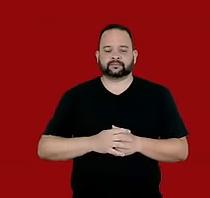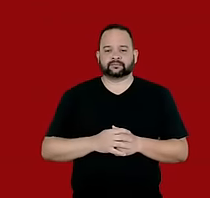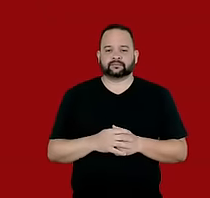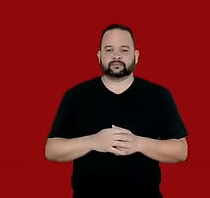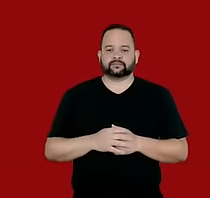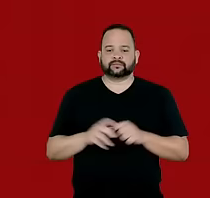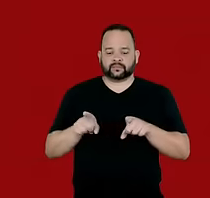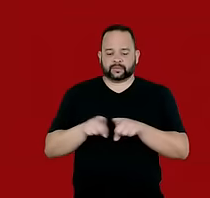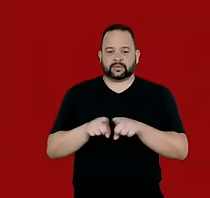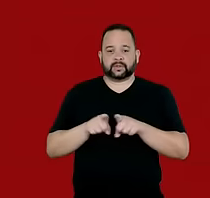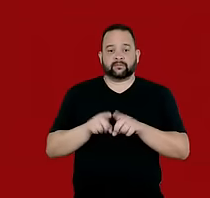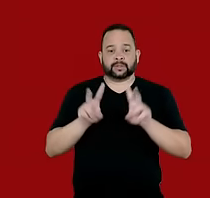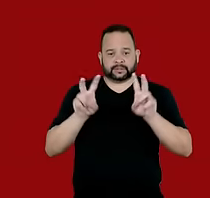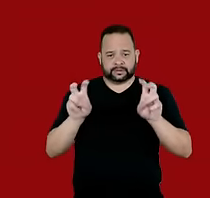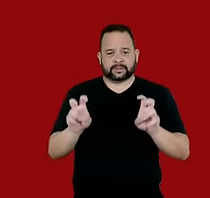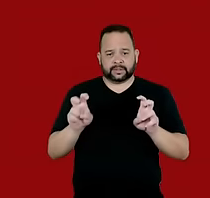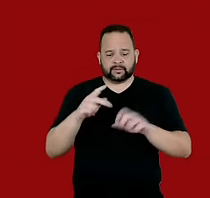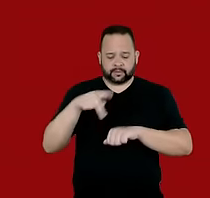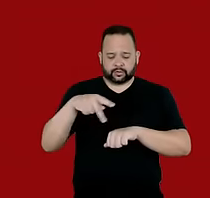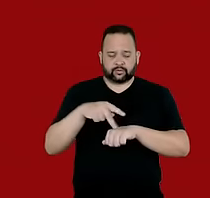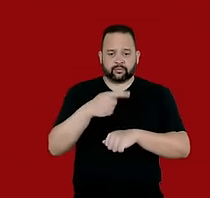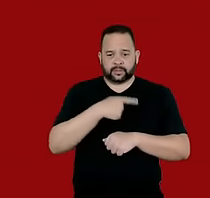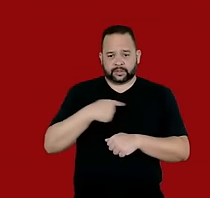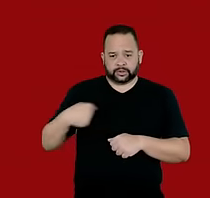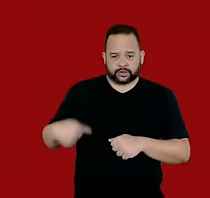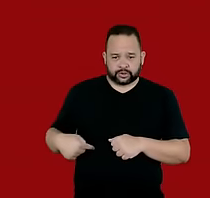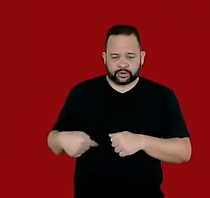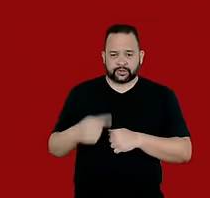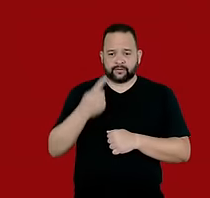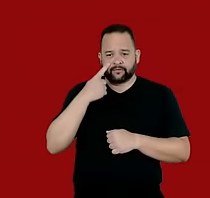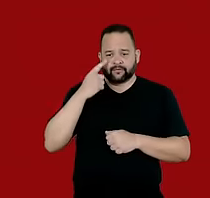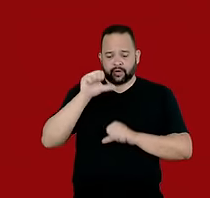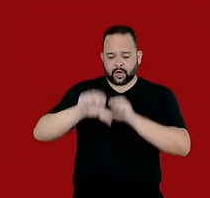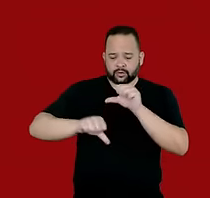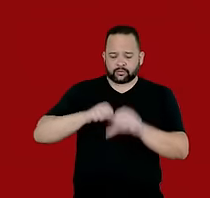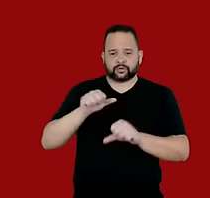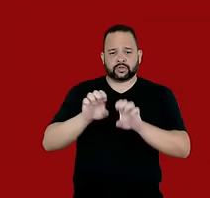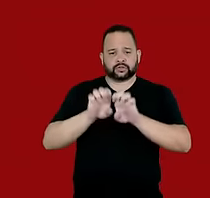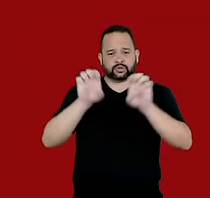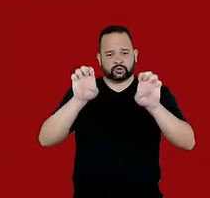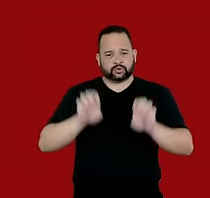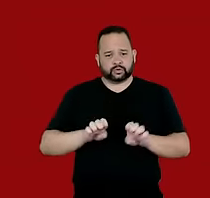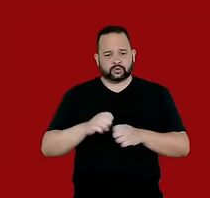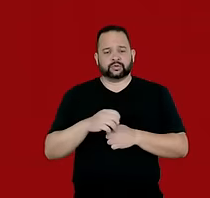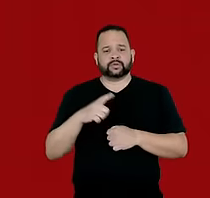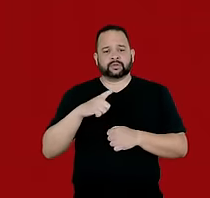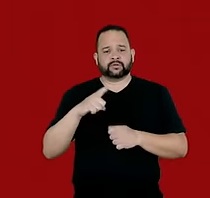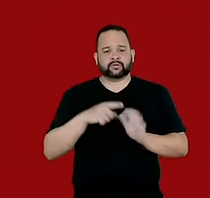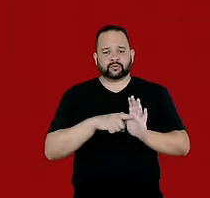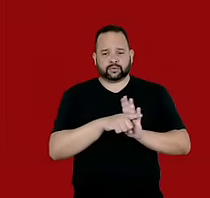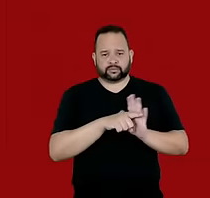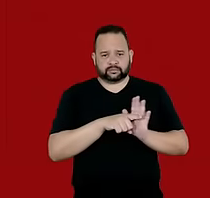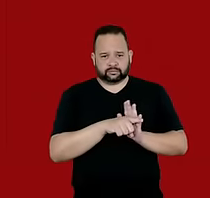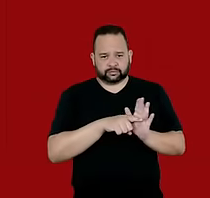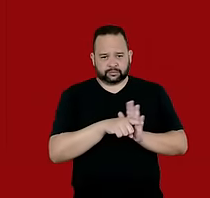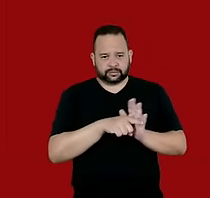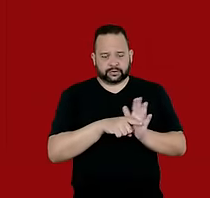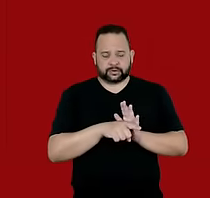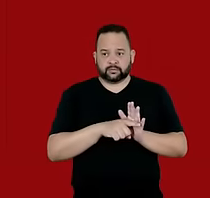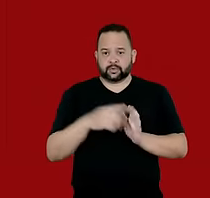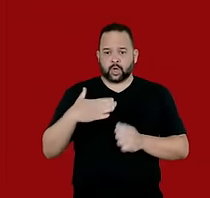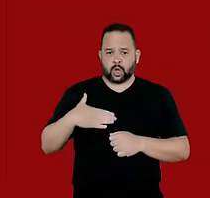China interessante é olhar essa parte das mudanças estruturais teve um último censo eh que causou bastante Surpresa porque teve